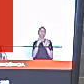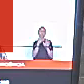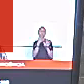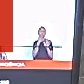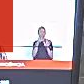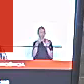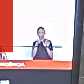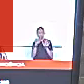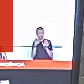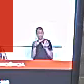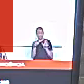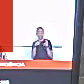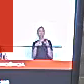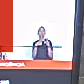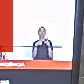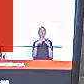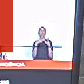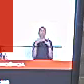doutor Estevão,